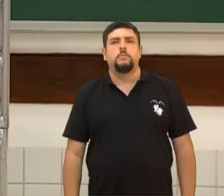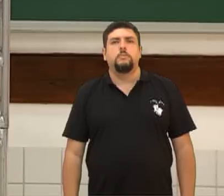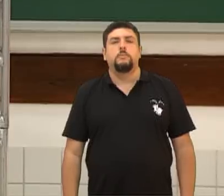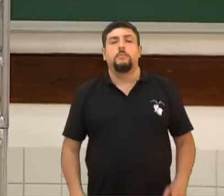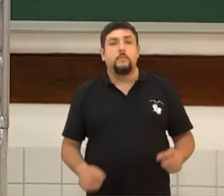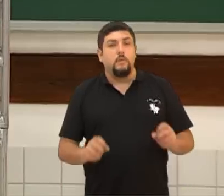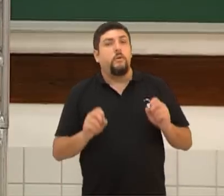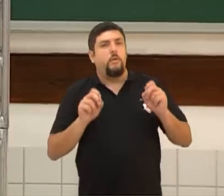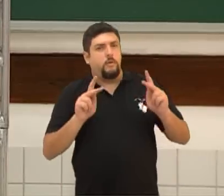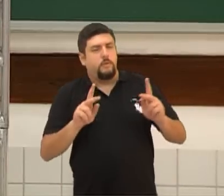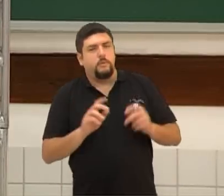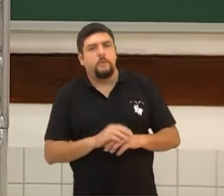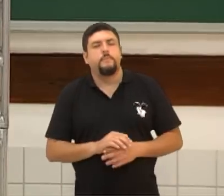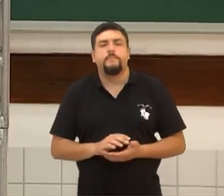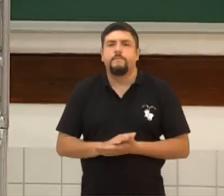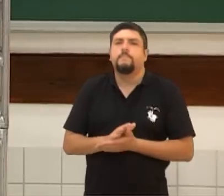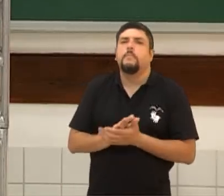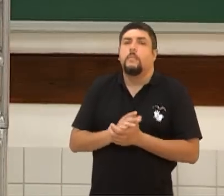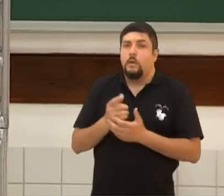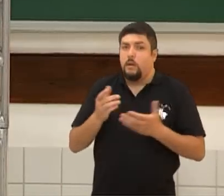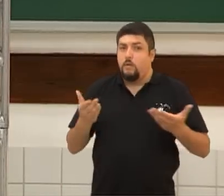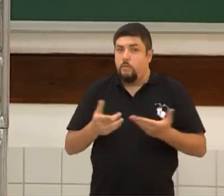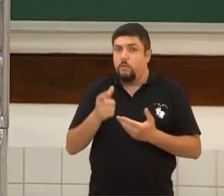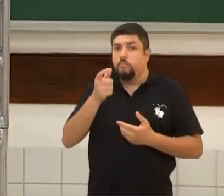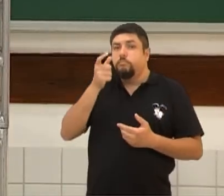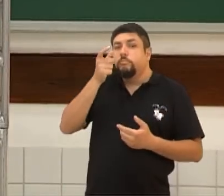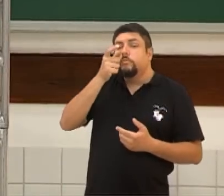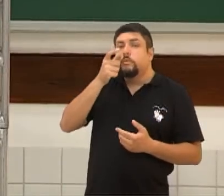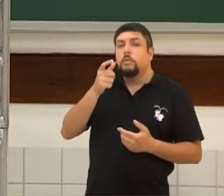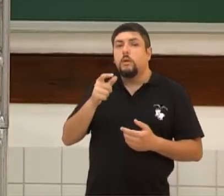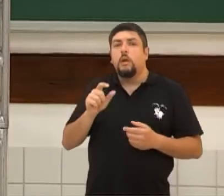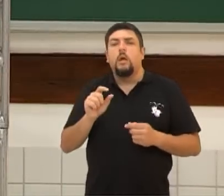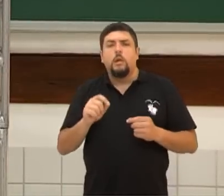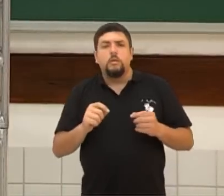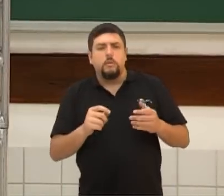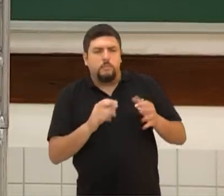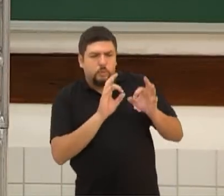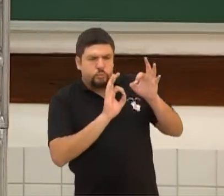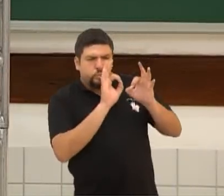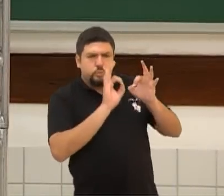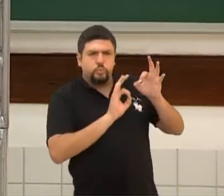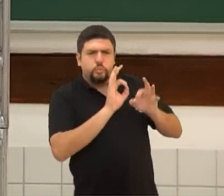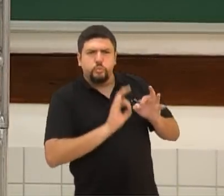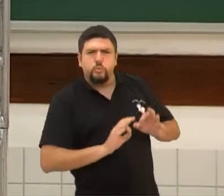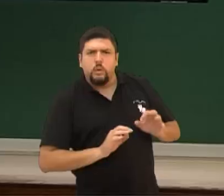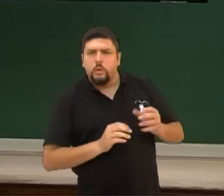Beleza, pessoal? Voltamos. Vamos ver aqui, então, qual é o público do nosso gênero.